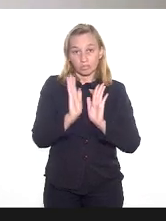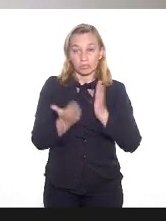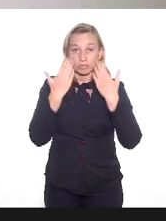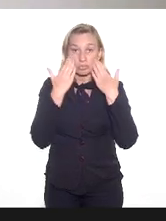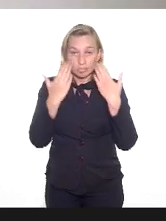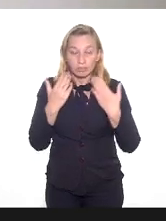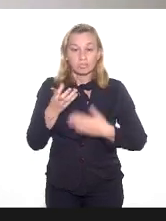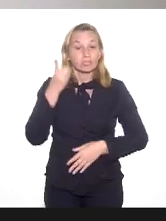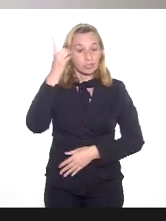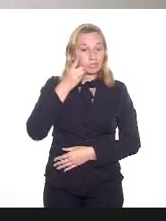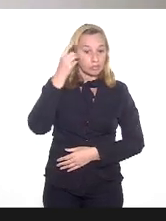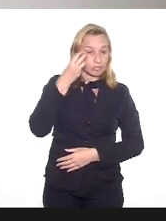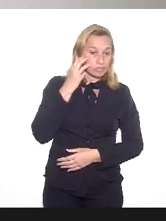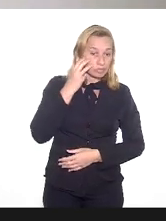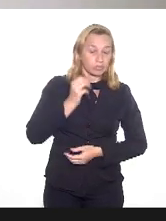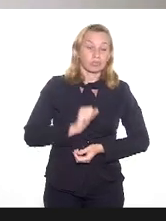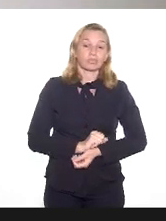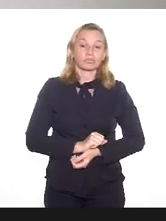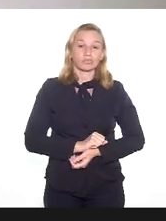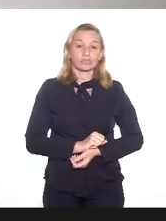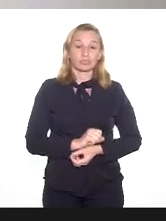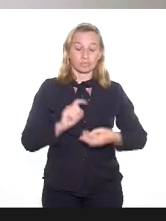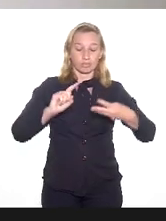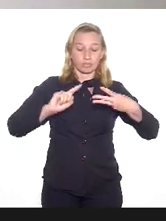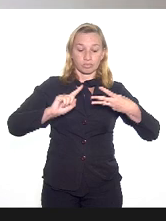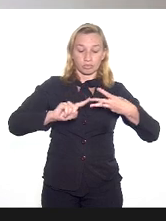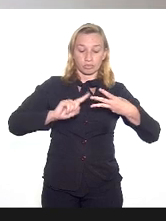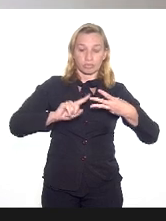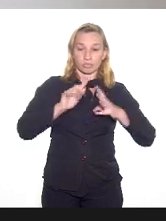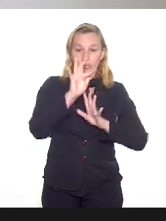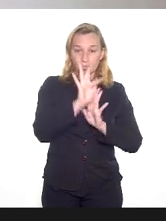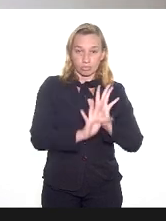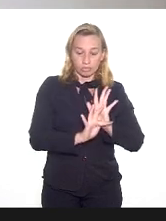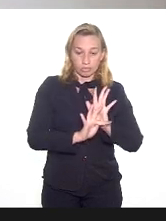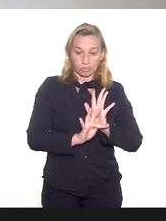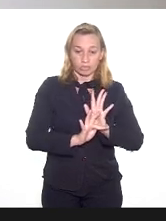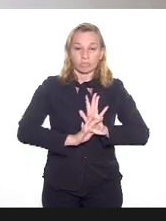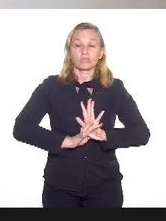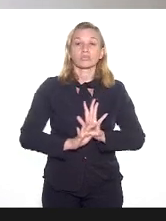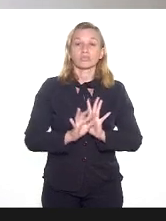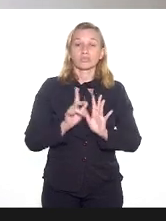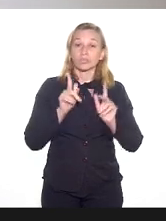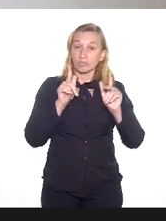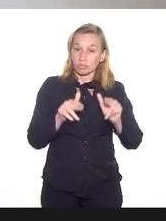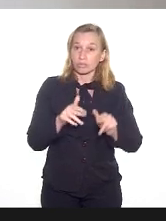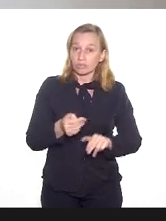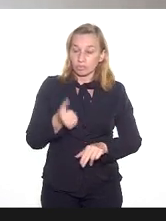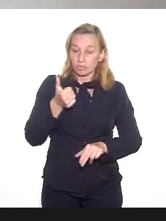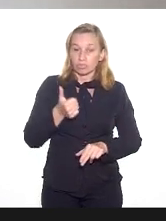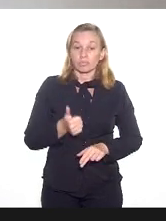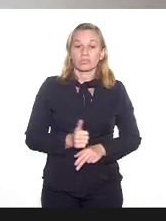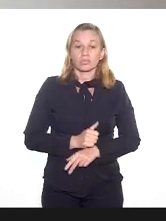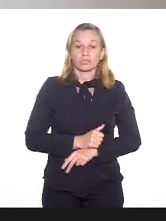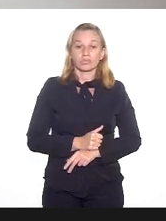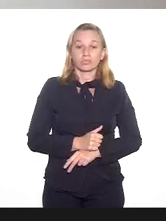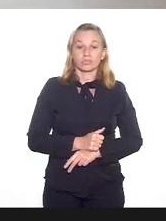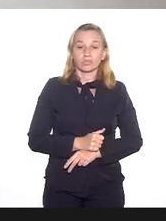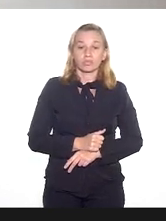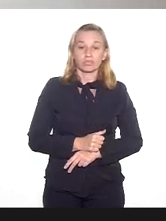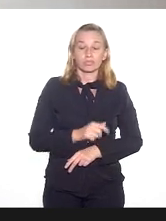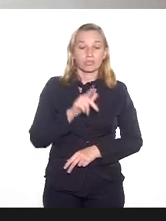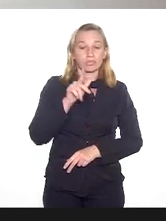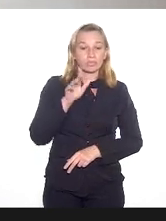apresentada pelo deputado Valdeque Carneiro. Aí temos um texto bastante semelhante, né, para o